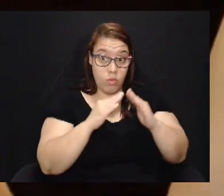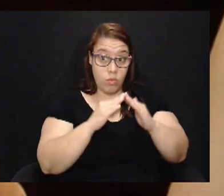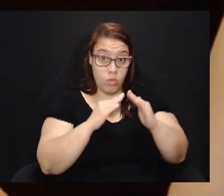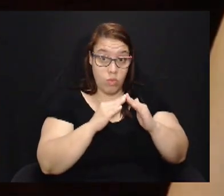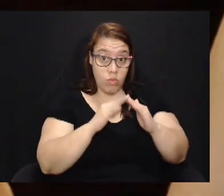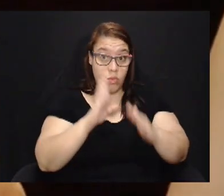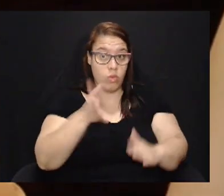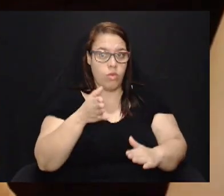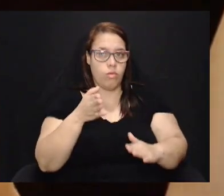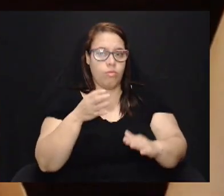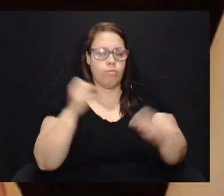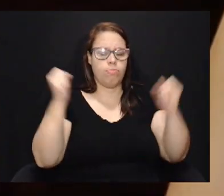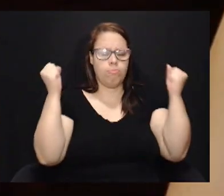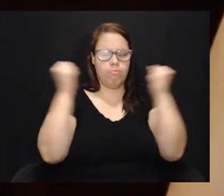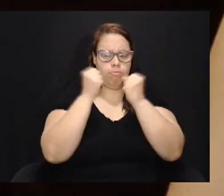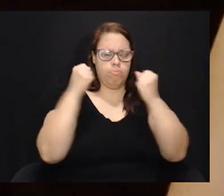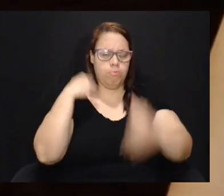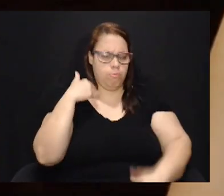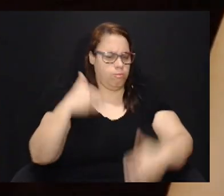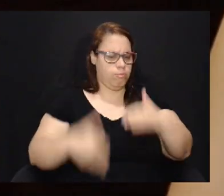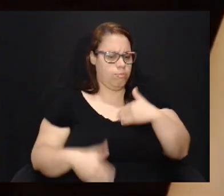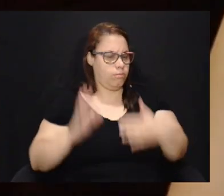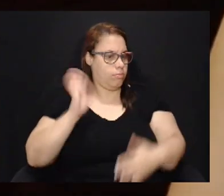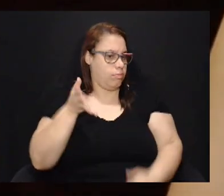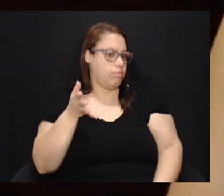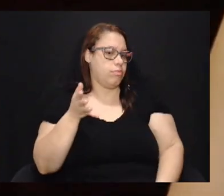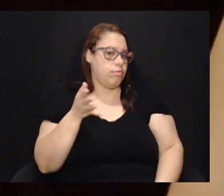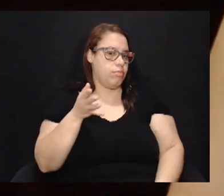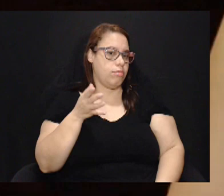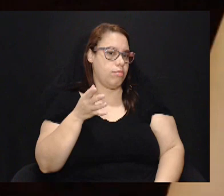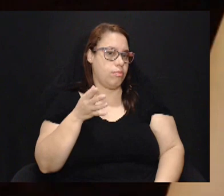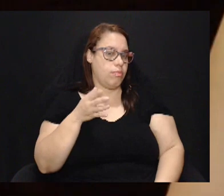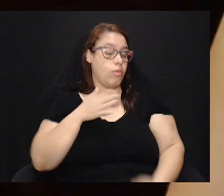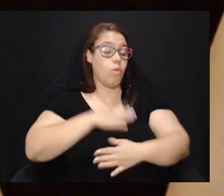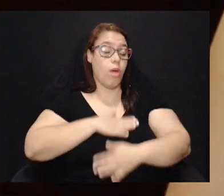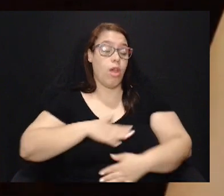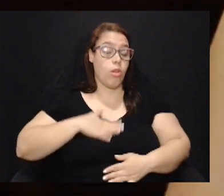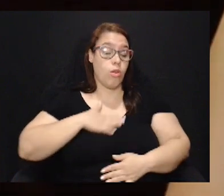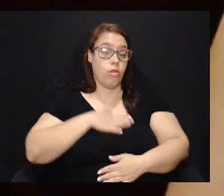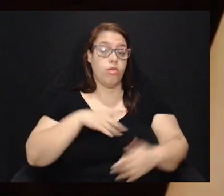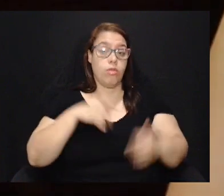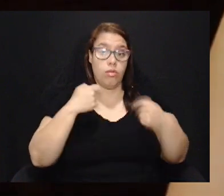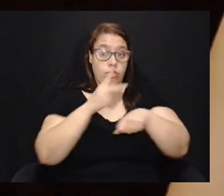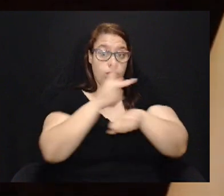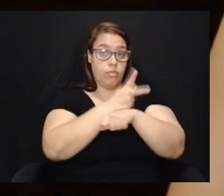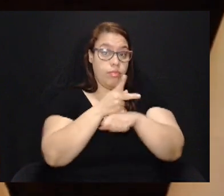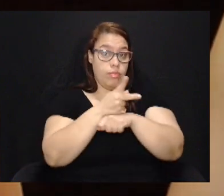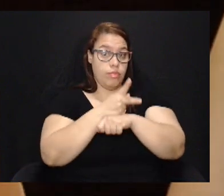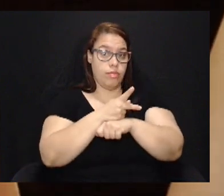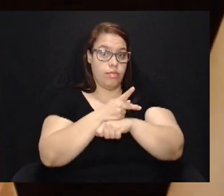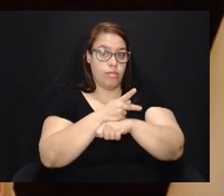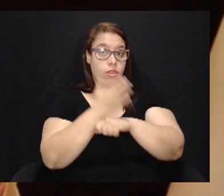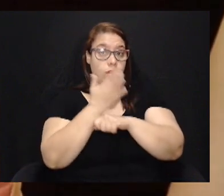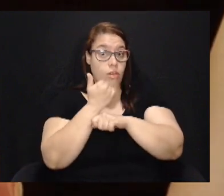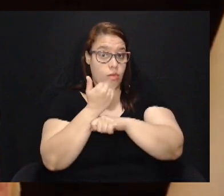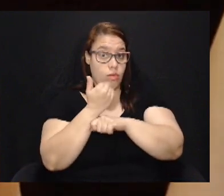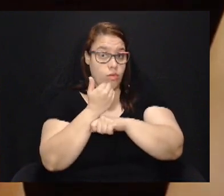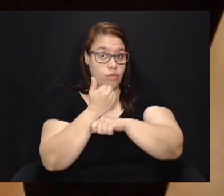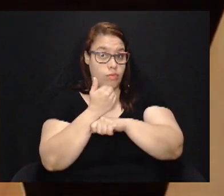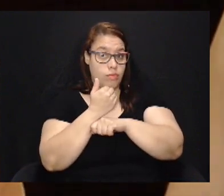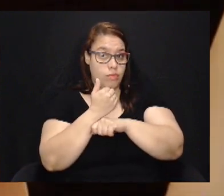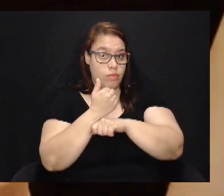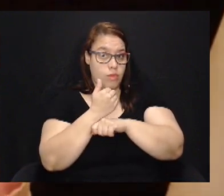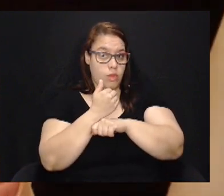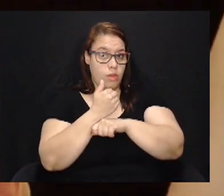exercitei. Então, assim, o meu corpo já recebeu uma dose de prazer. Eu não preciso buscar isso na alimentação, em alimentos